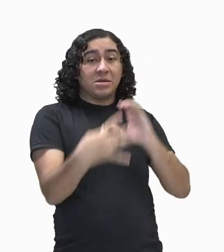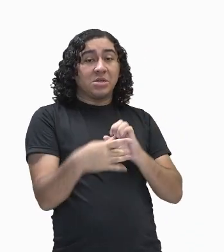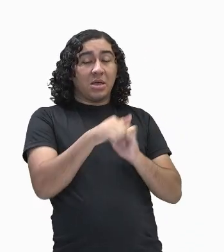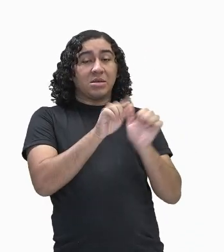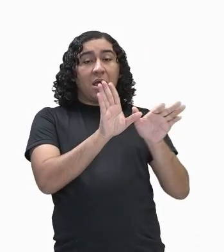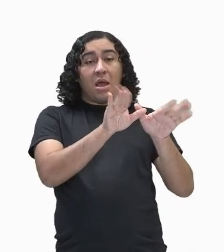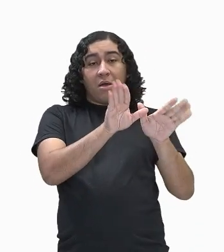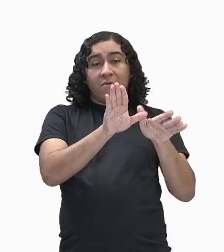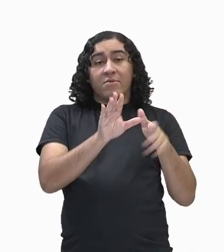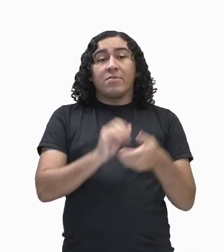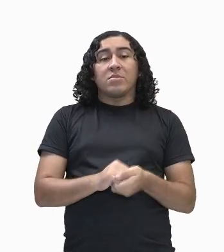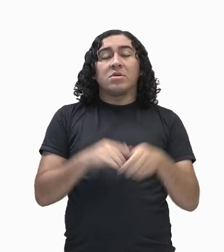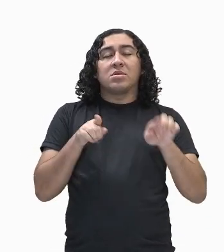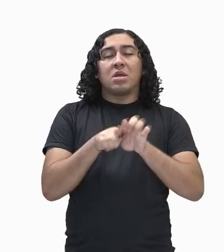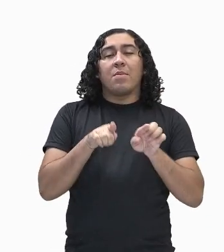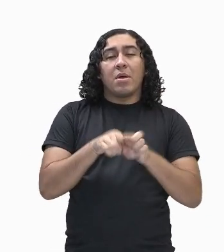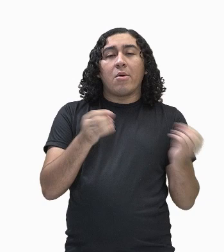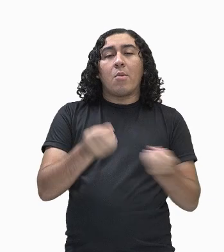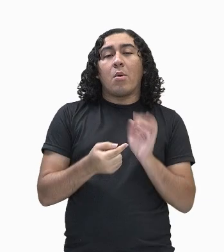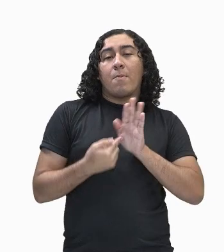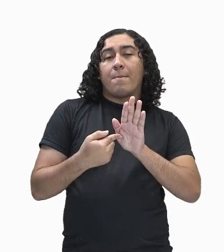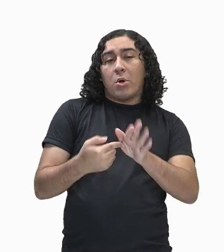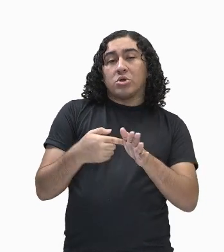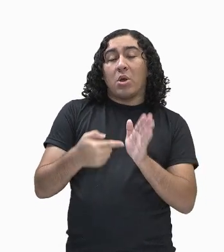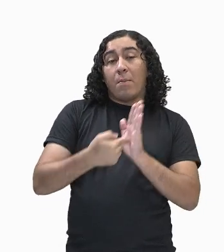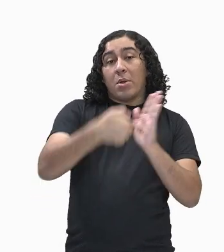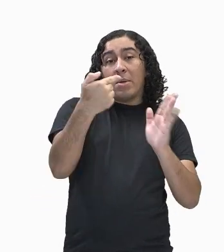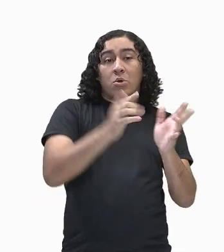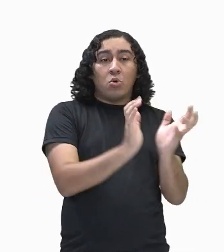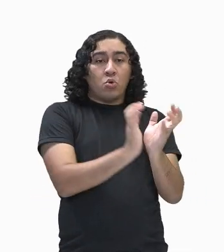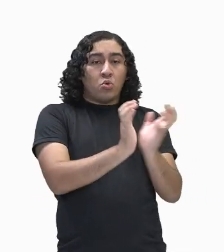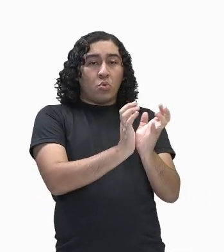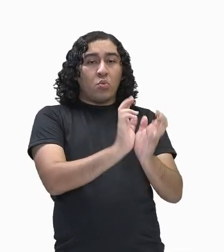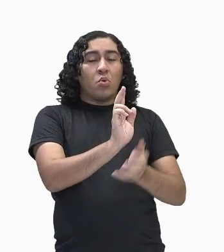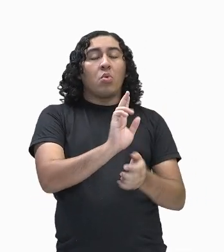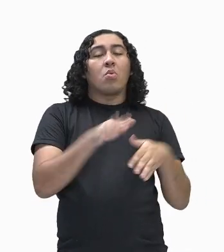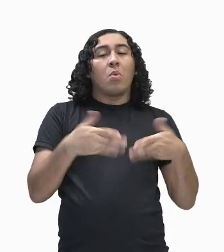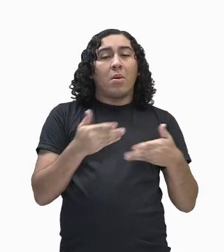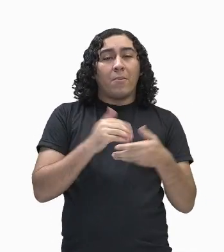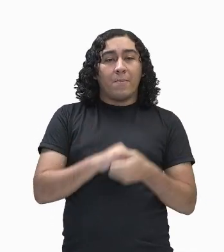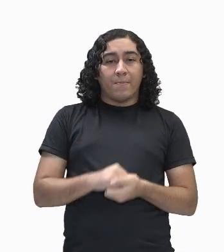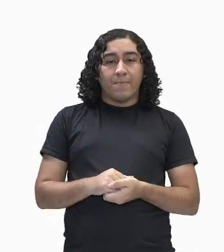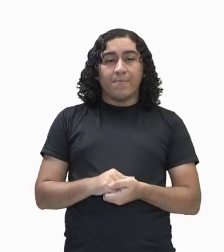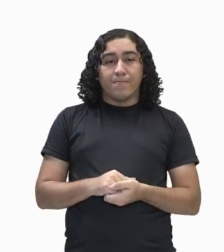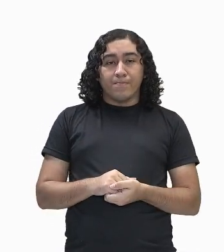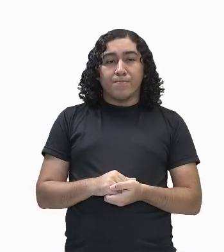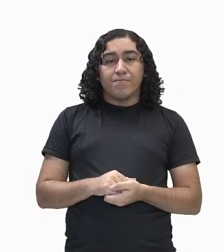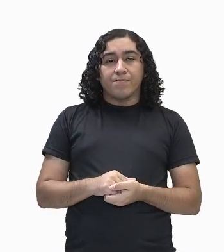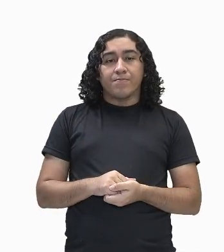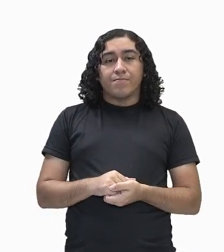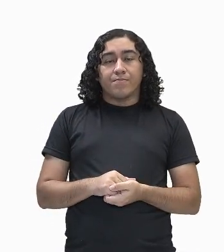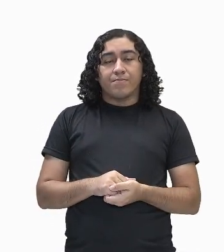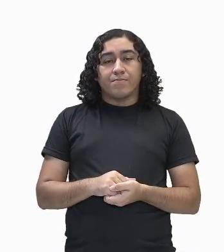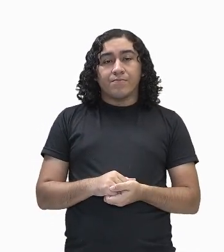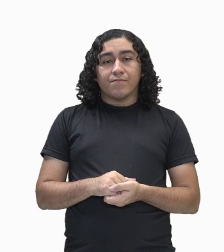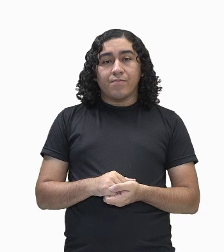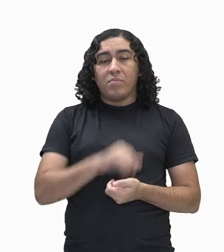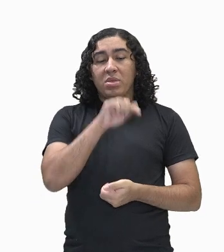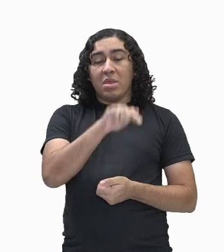aves e apresento aí, olha, o primeiro grupo, a primeira classificação. Esse nosso primeiro momento vai